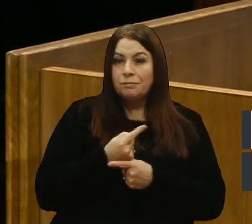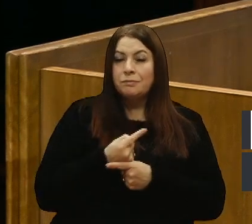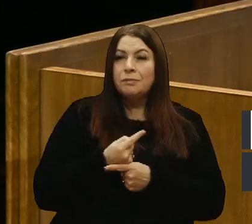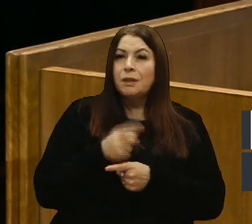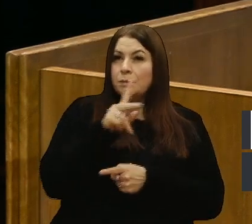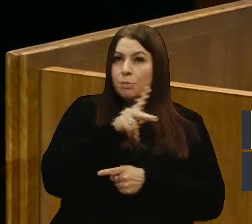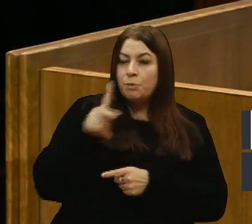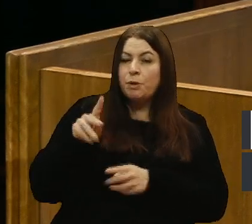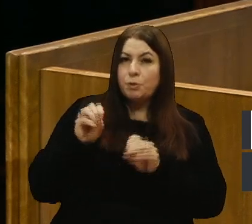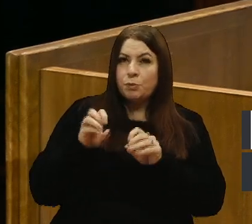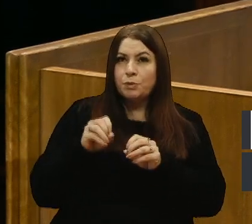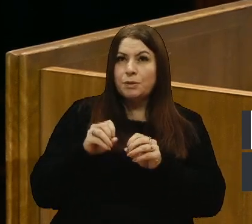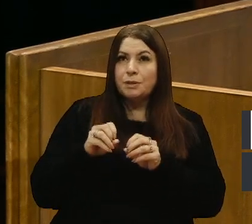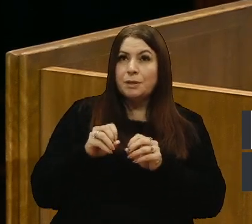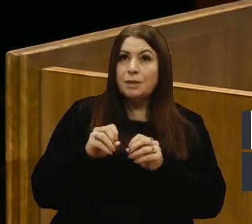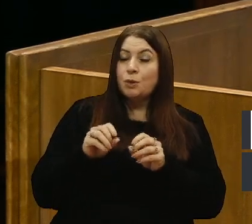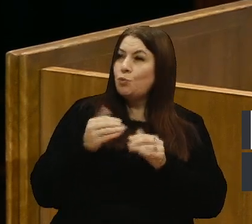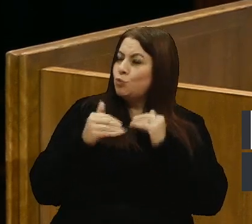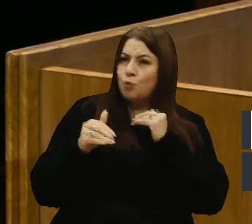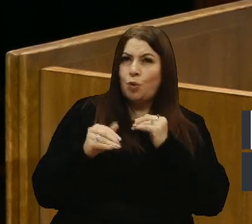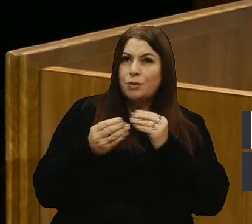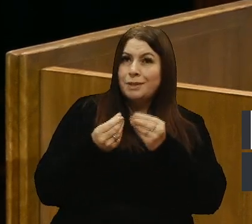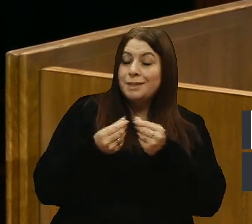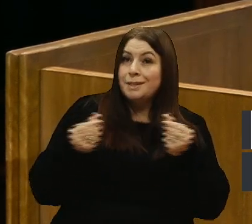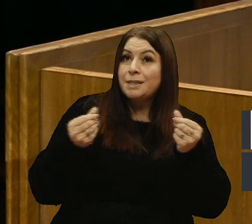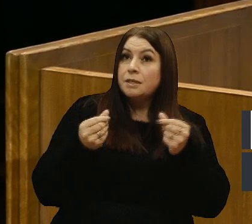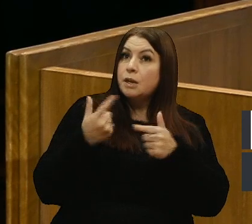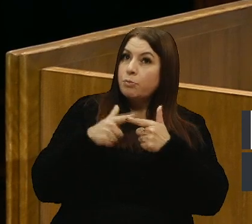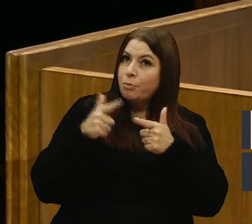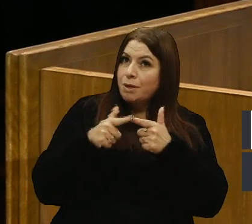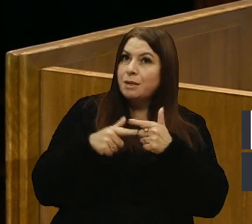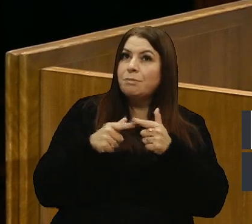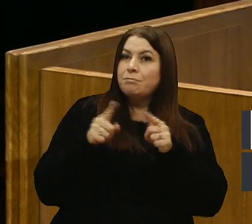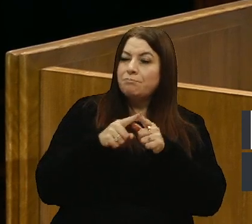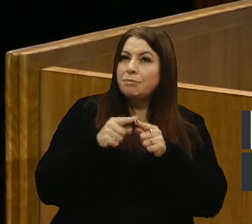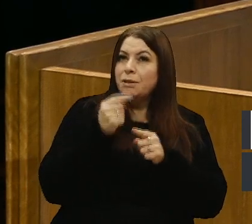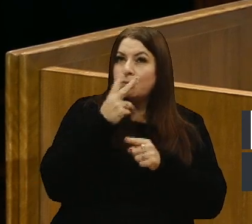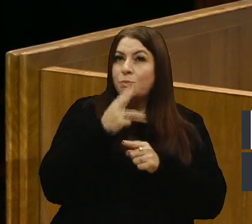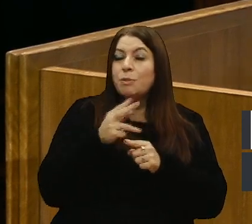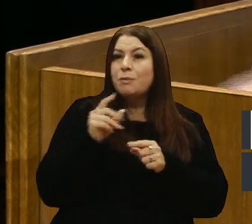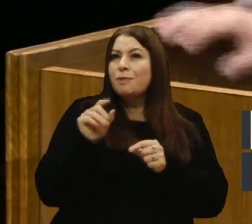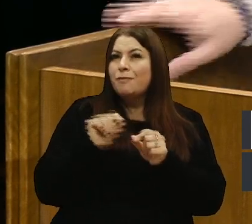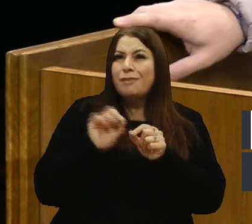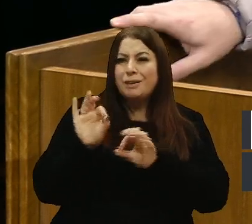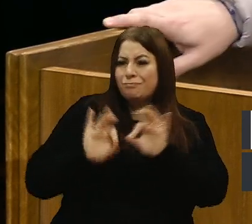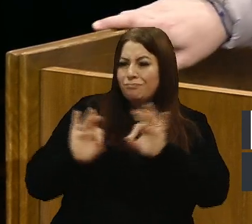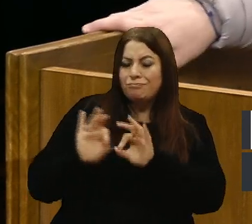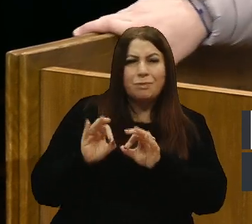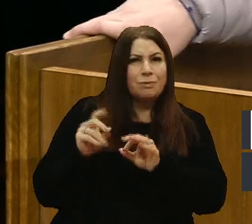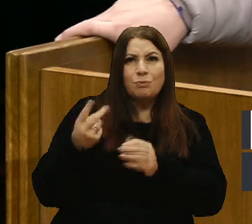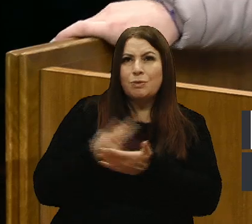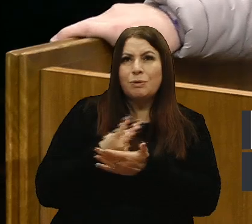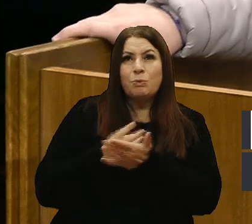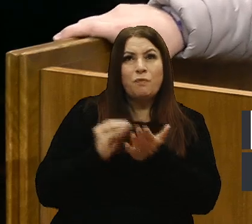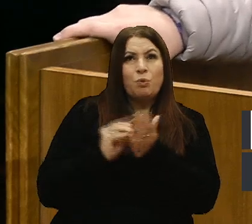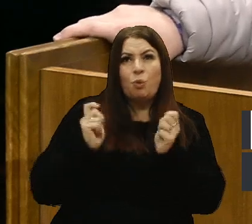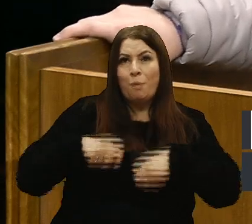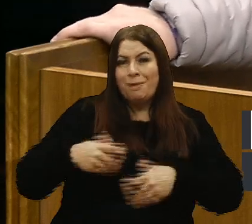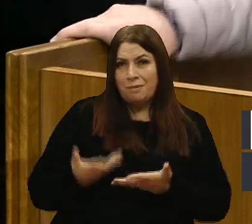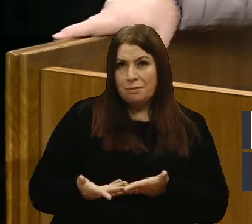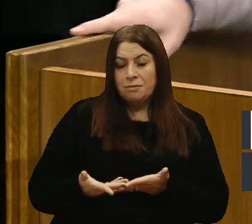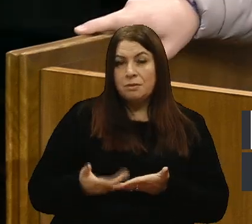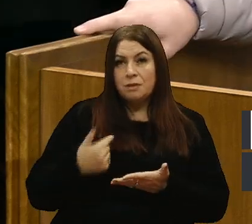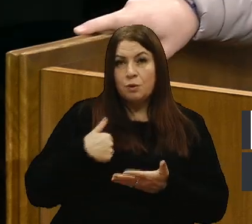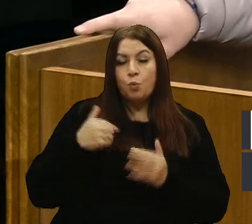embora eu discorde da essência, ela tem um problema significativo na aparência, porque ela foi muito mal desenhada por alguém que é muito incompetente.